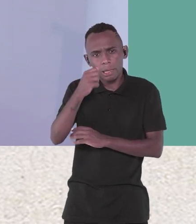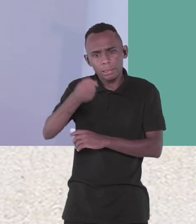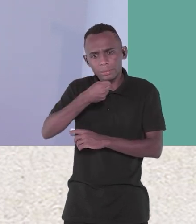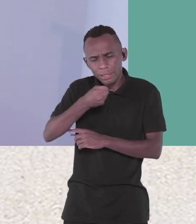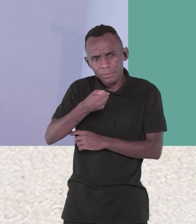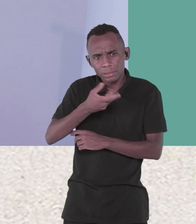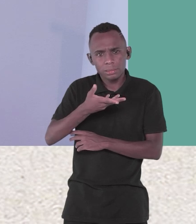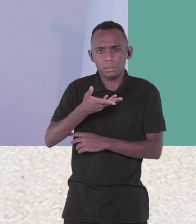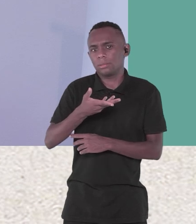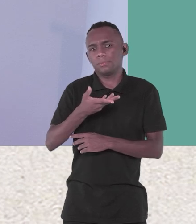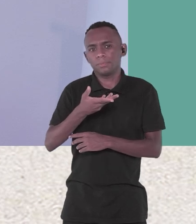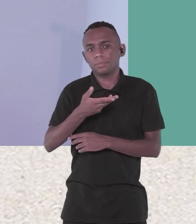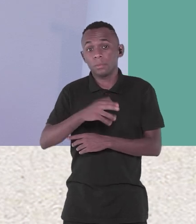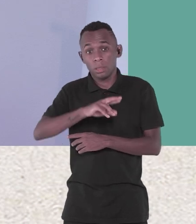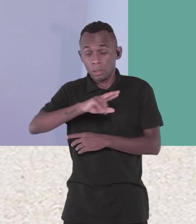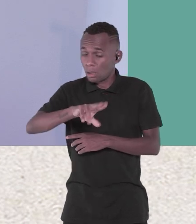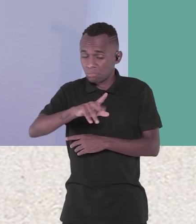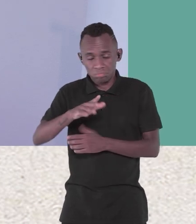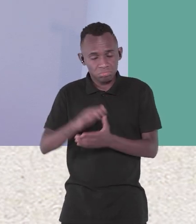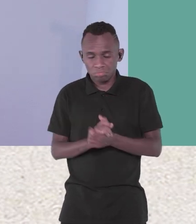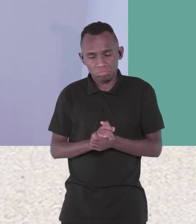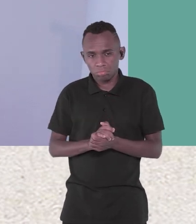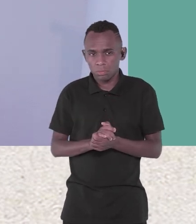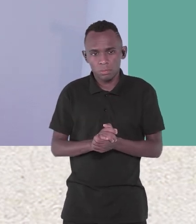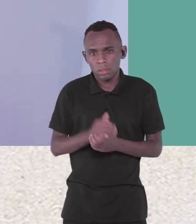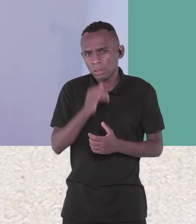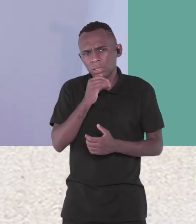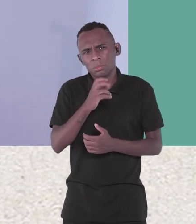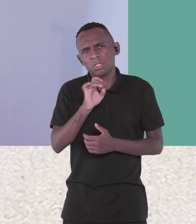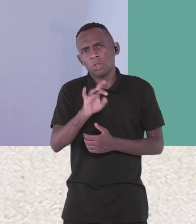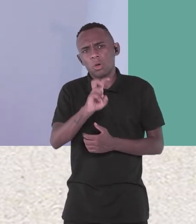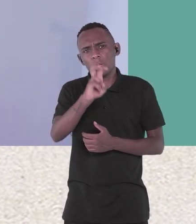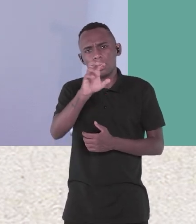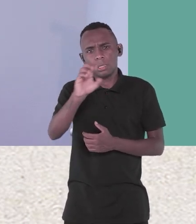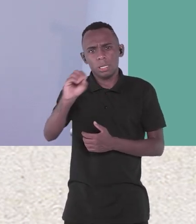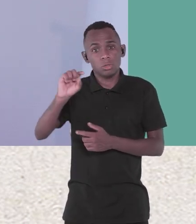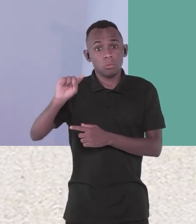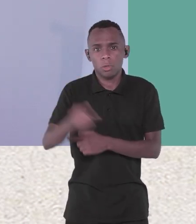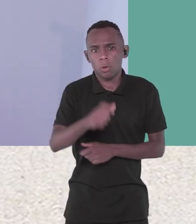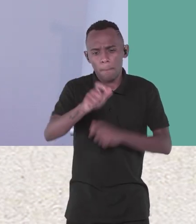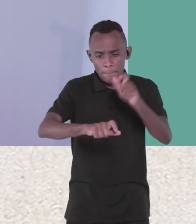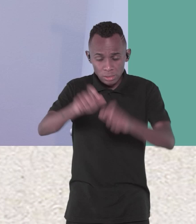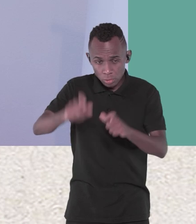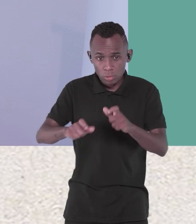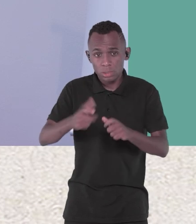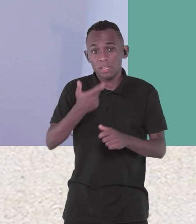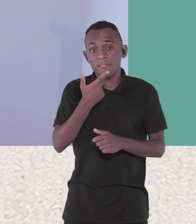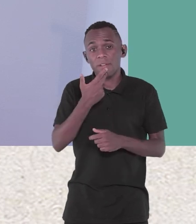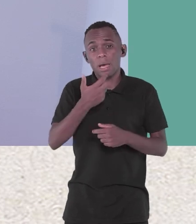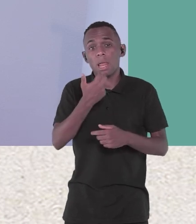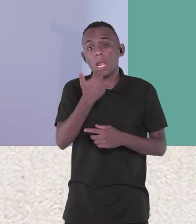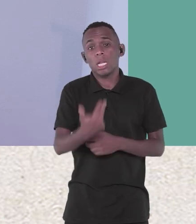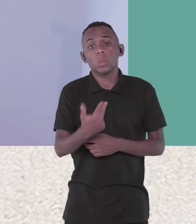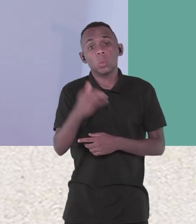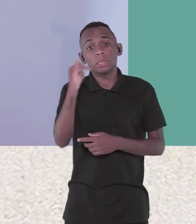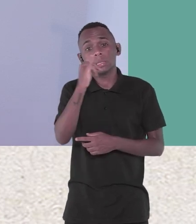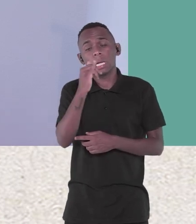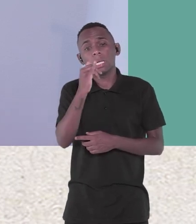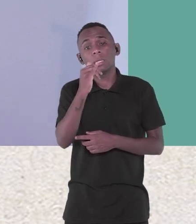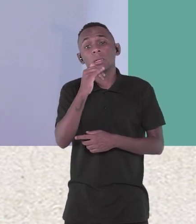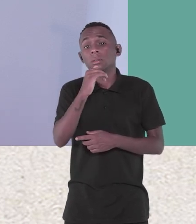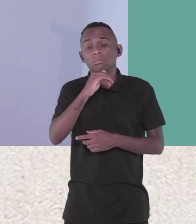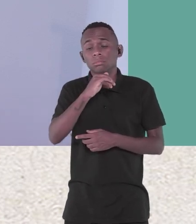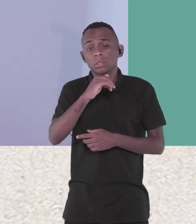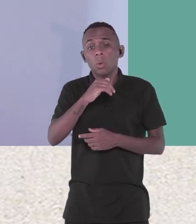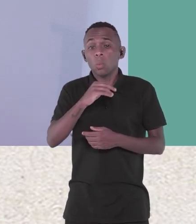italianos, talvez 500 mil que falam italiano na Suíça. Mas está lá. Então, a proteção da